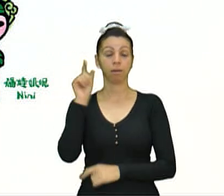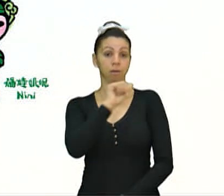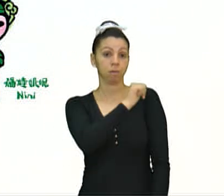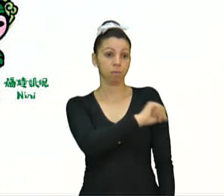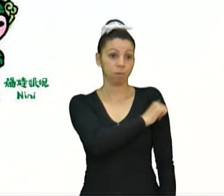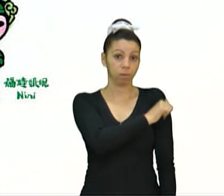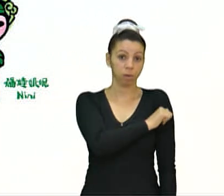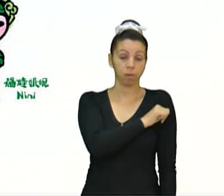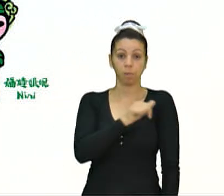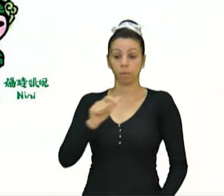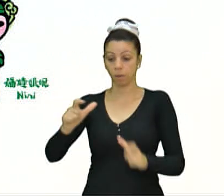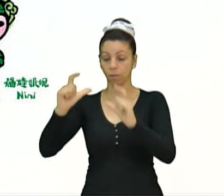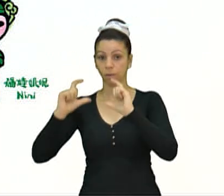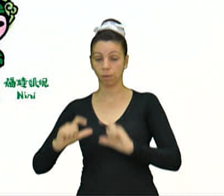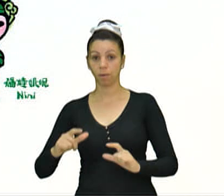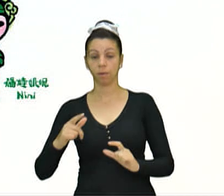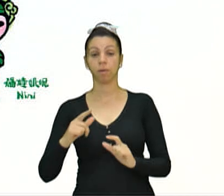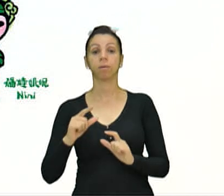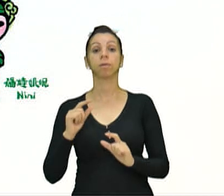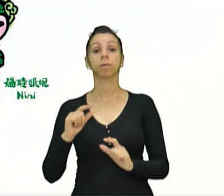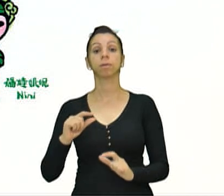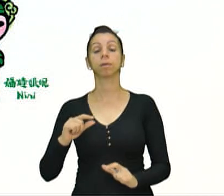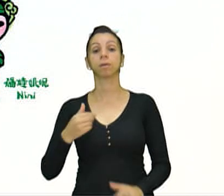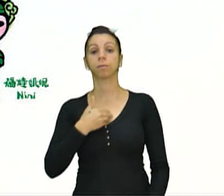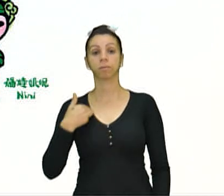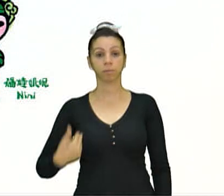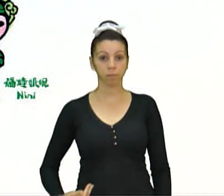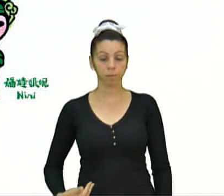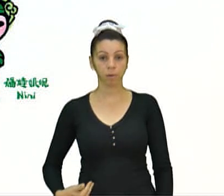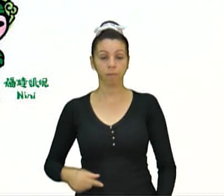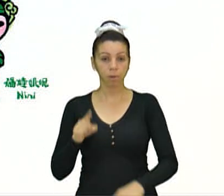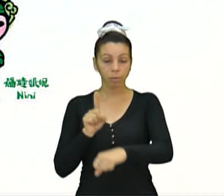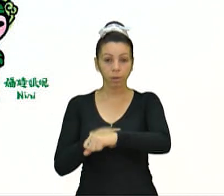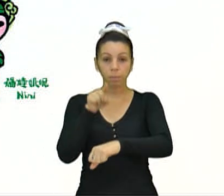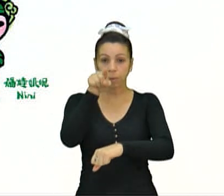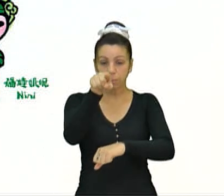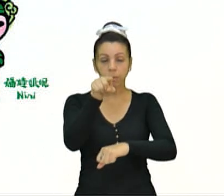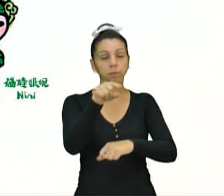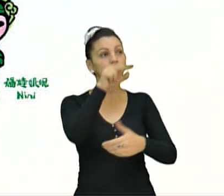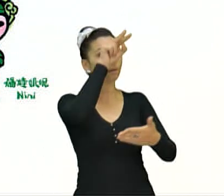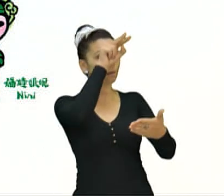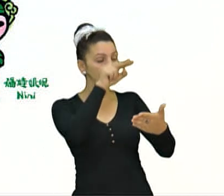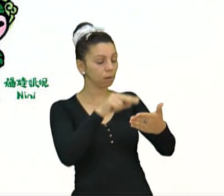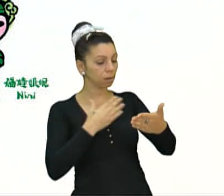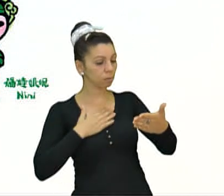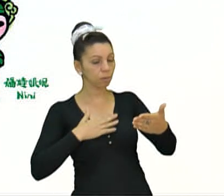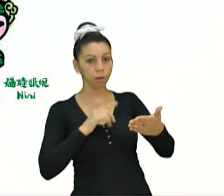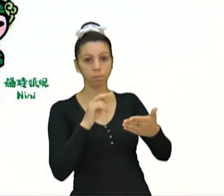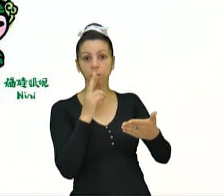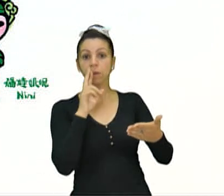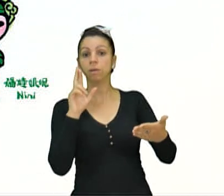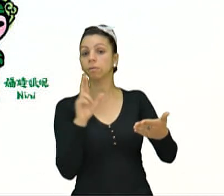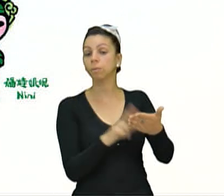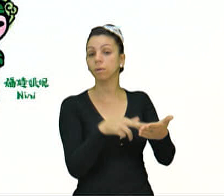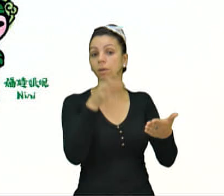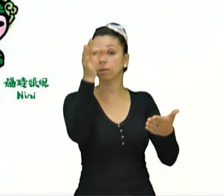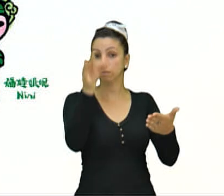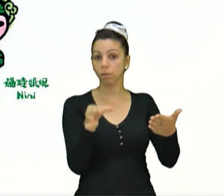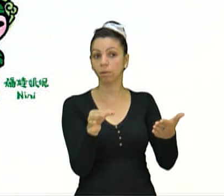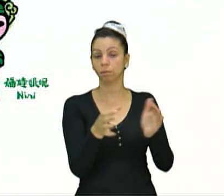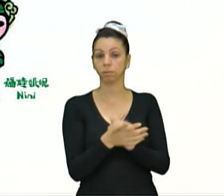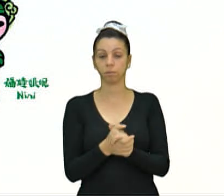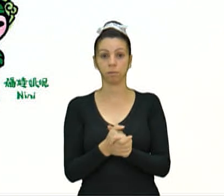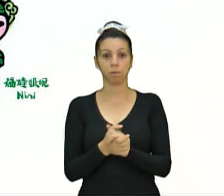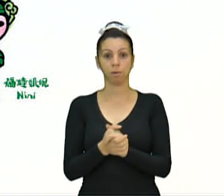de Pequim, né? Eu vou dar um tempinho para vocês poderem ler com calma as perguntas e marcar a resposta certa. Gente, não